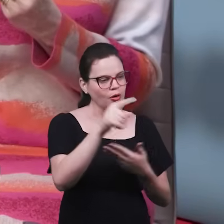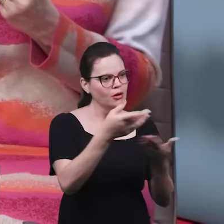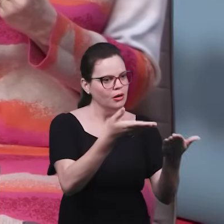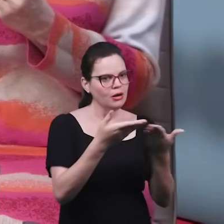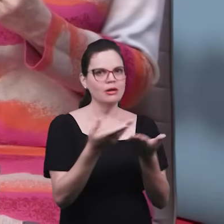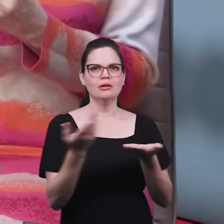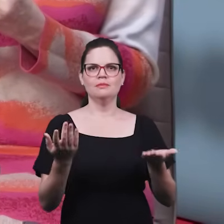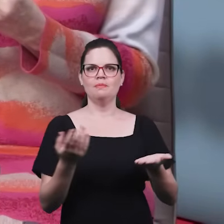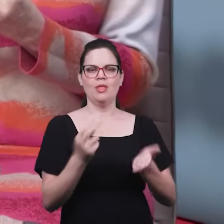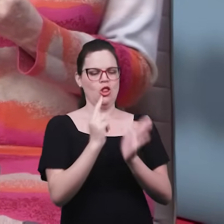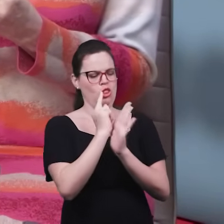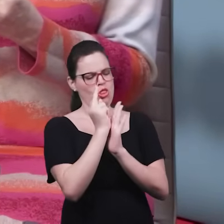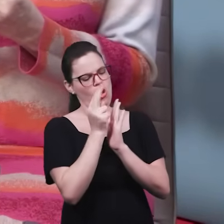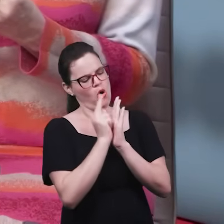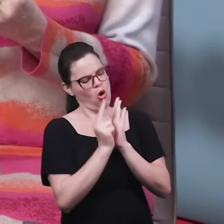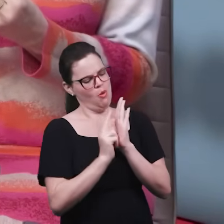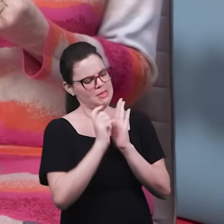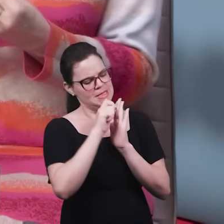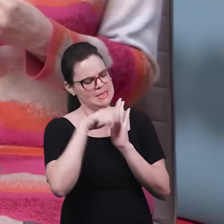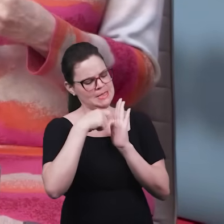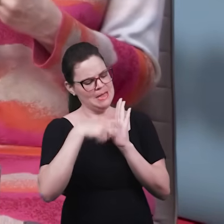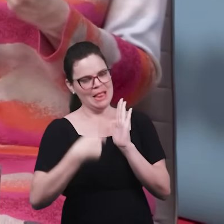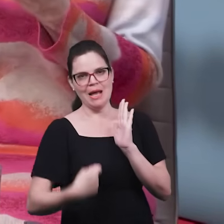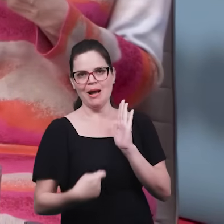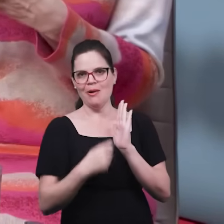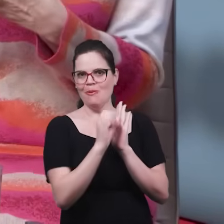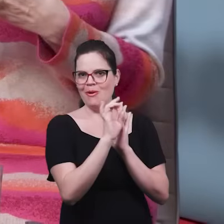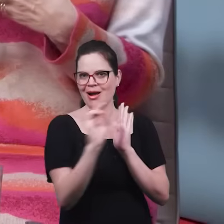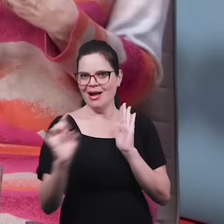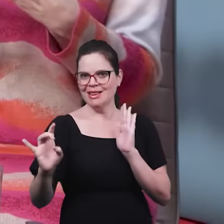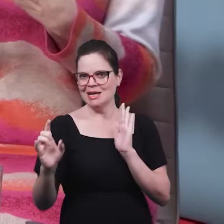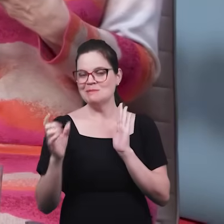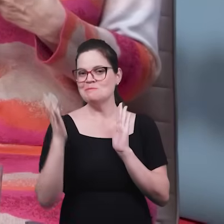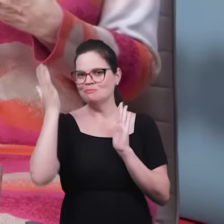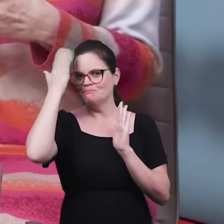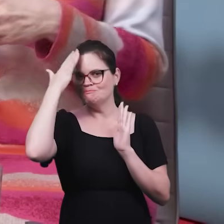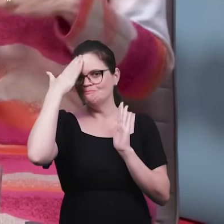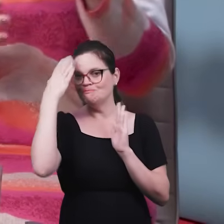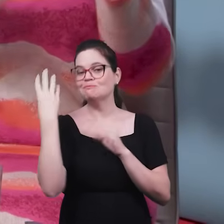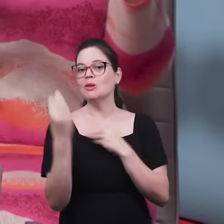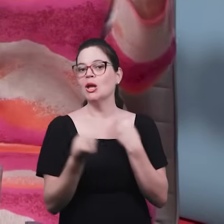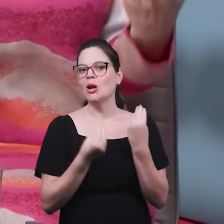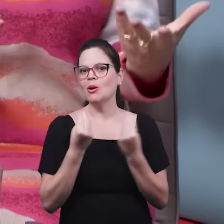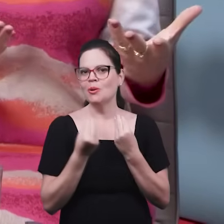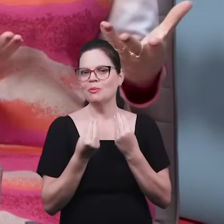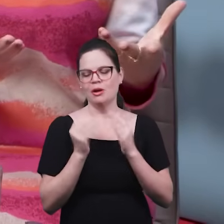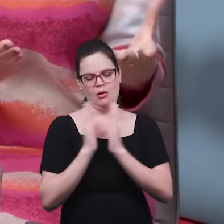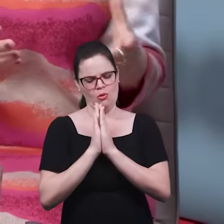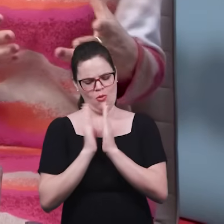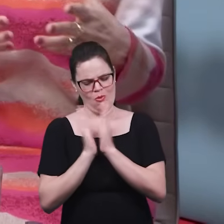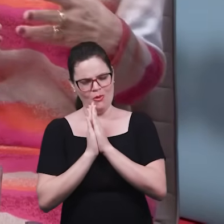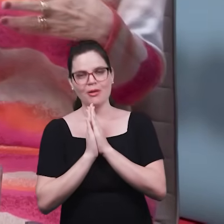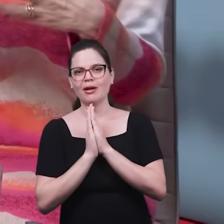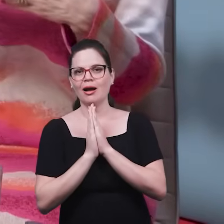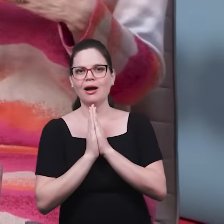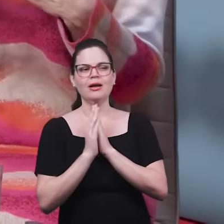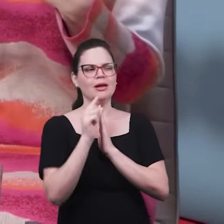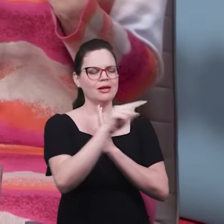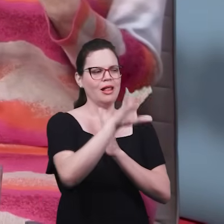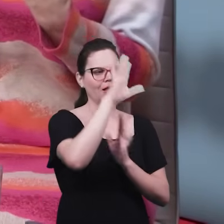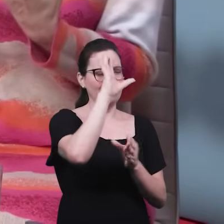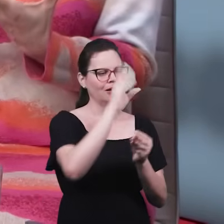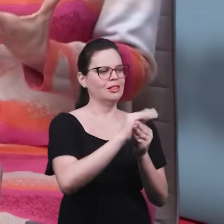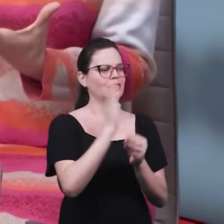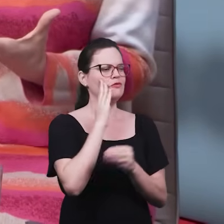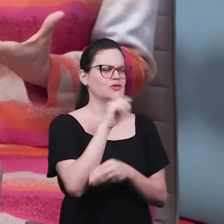direcionado, escrevermos o nome daquela pessoa, para que ela de fato compreenda, né, que é preciosa para nós desejamos